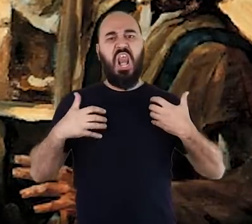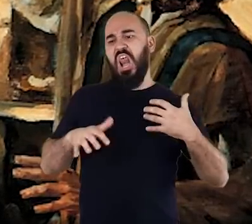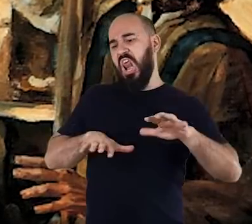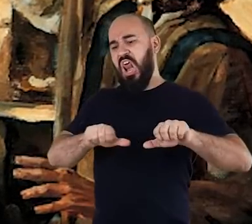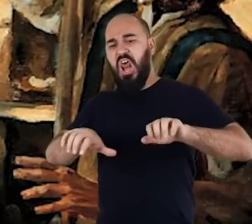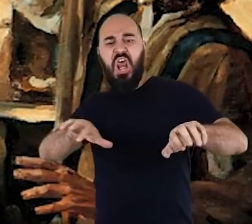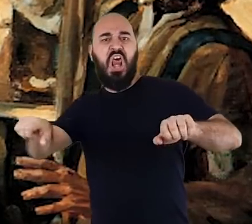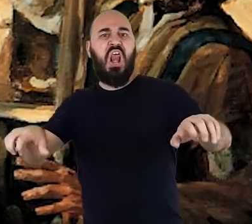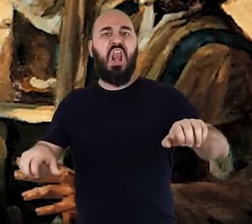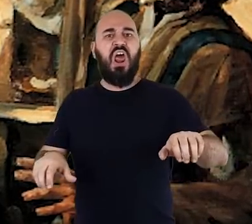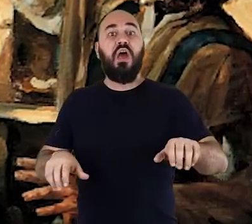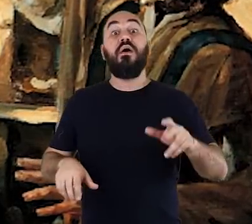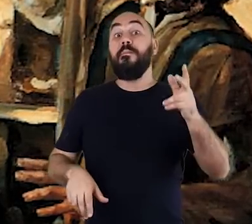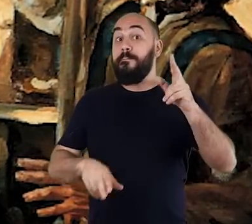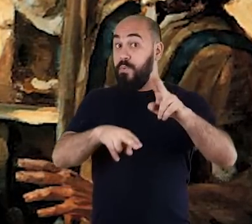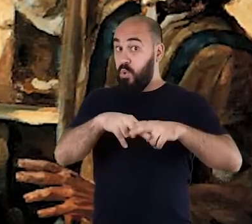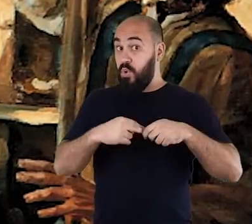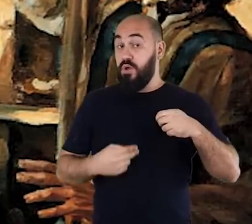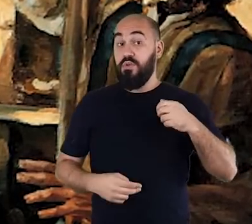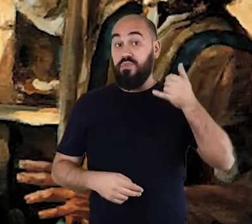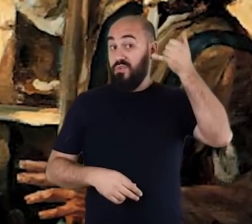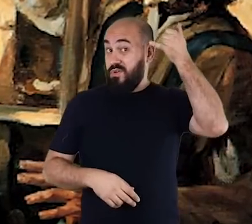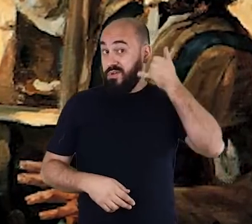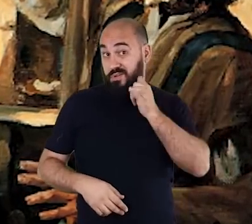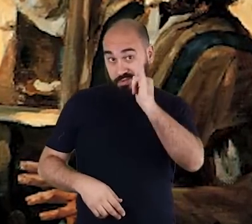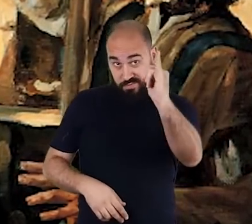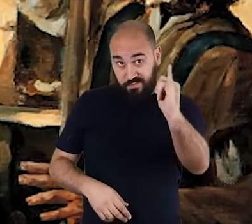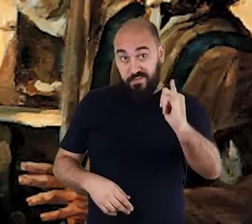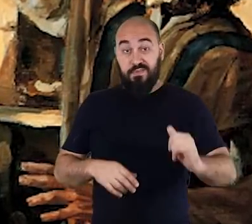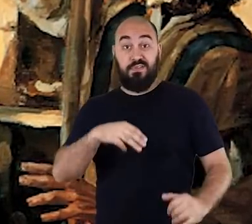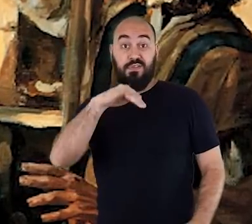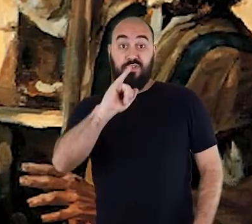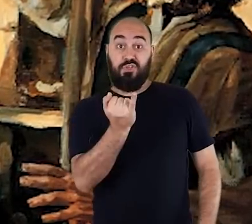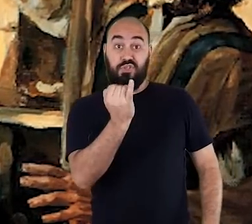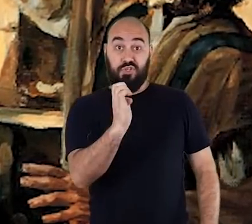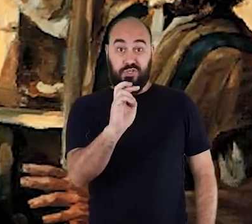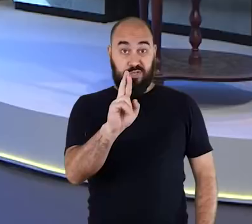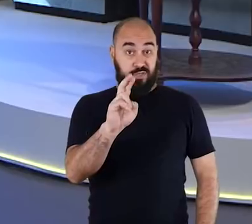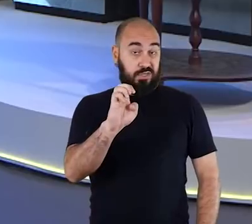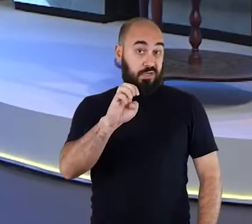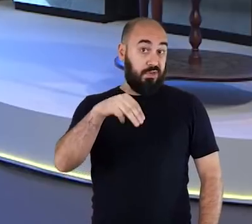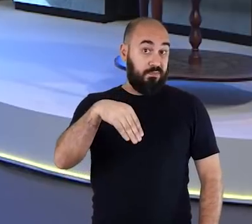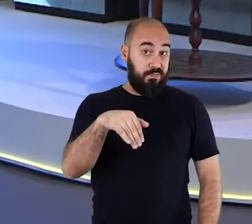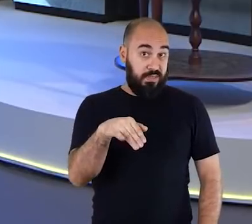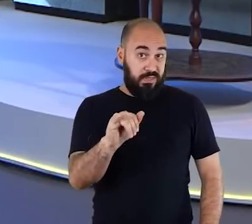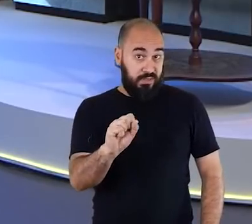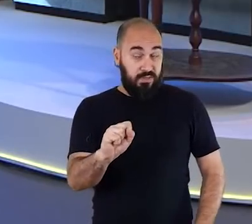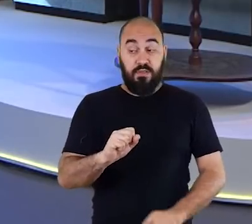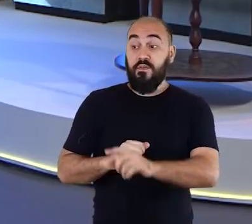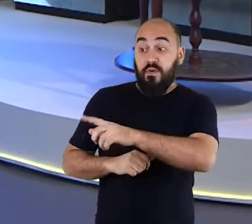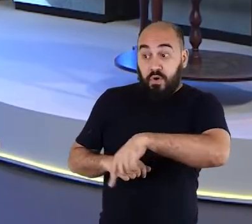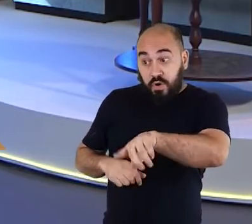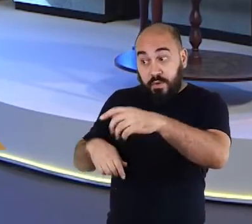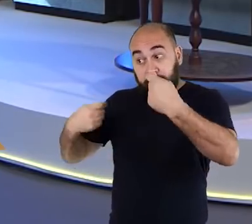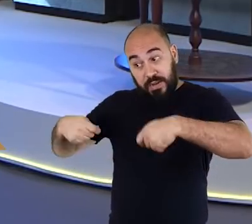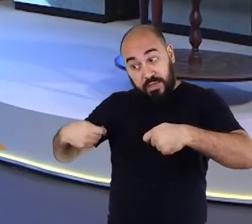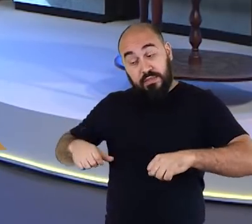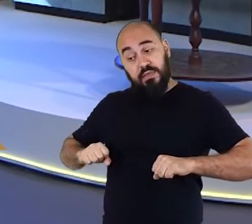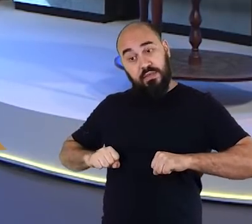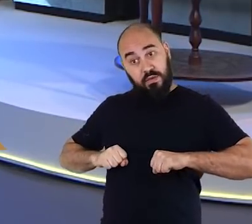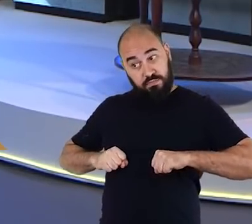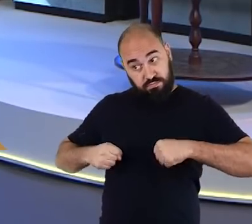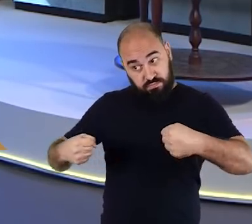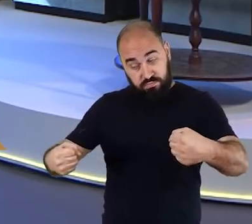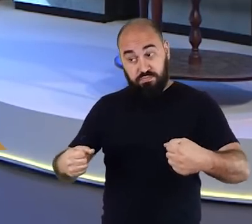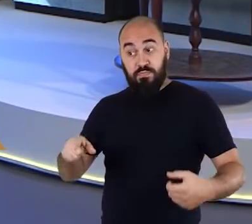do povo e orientou-os a não resistirem ao ataque dos babilônios. Foi um momento tenso na história de Judá e